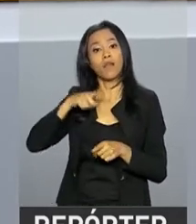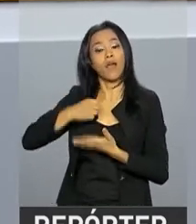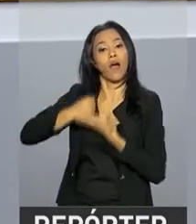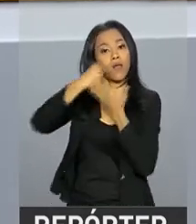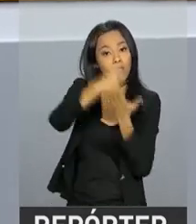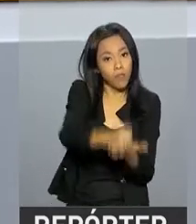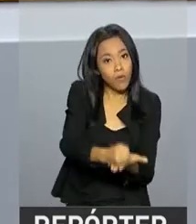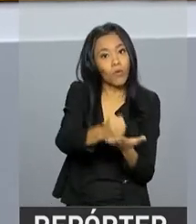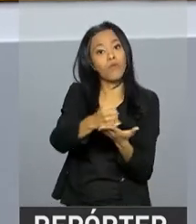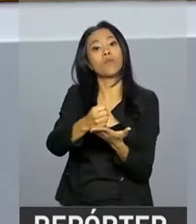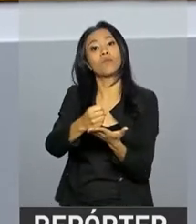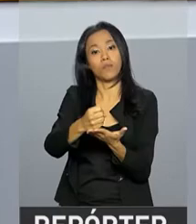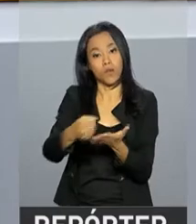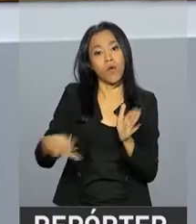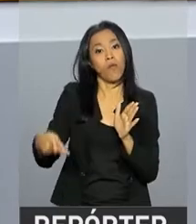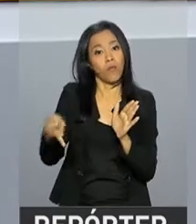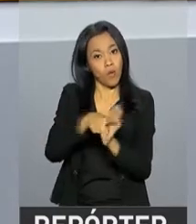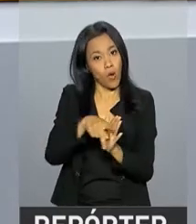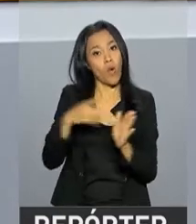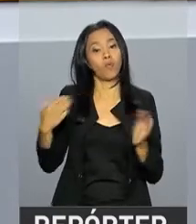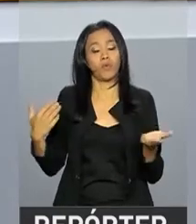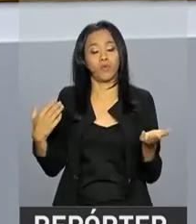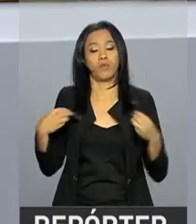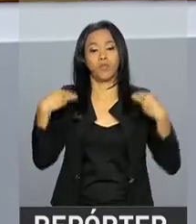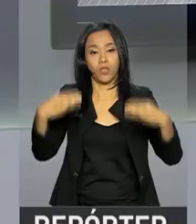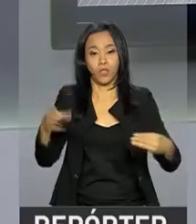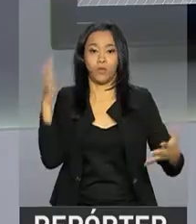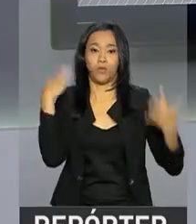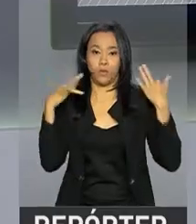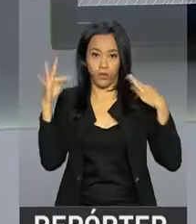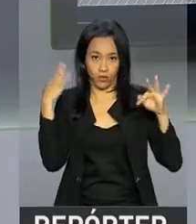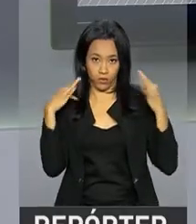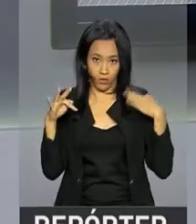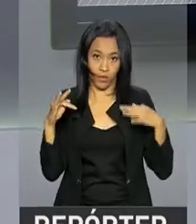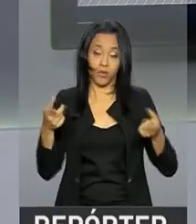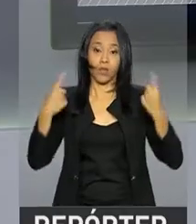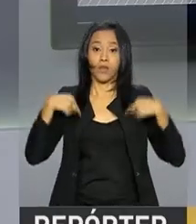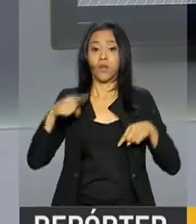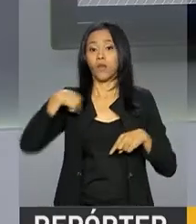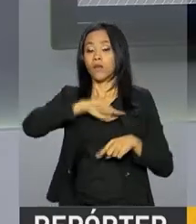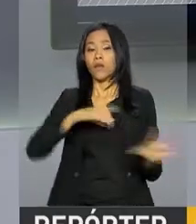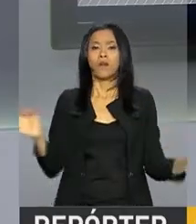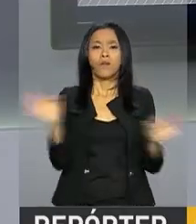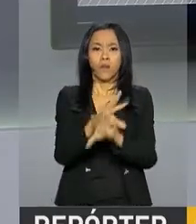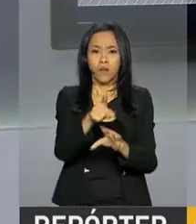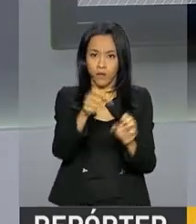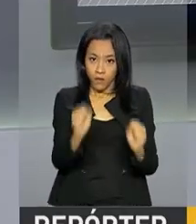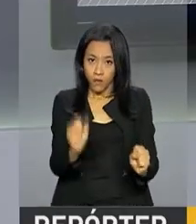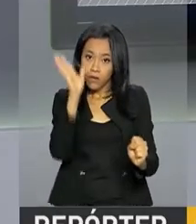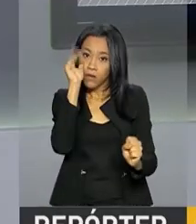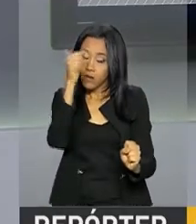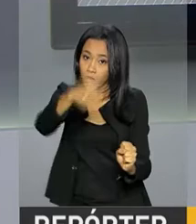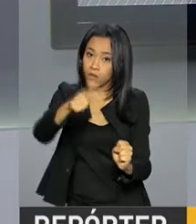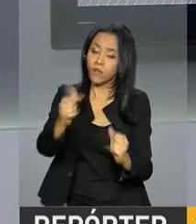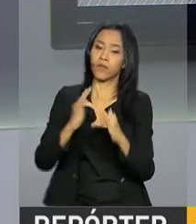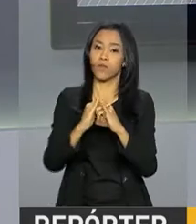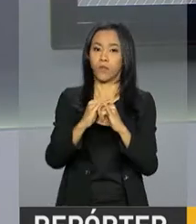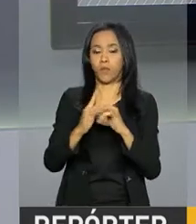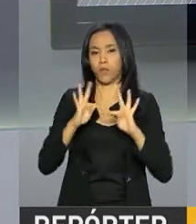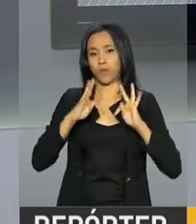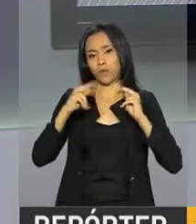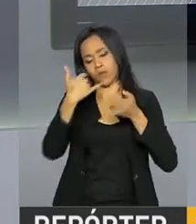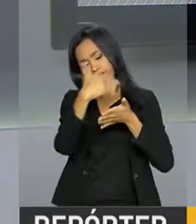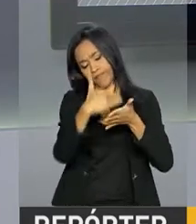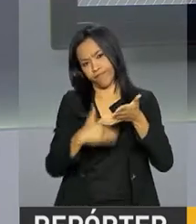com recursos próprios do ministério do turismo nós ficamos por aqui você pode rever as reportagens no youtube e